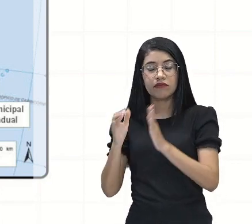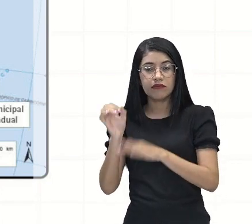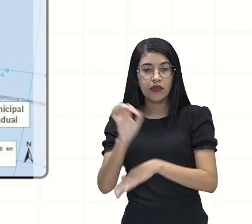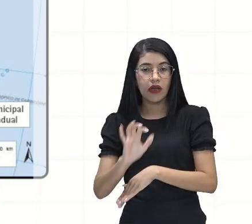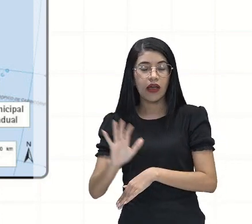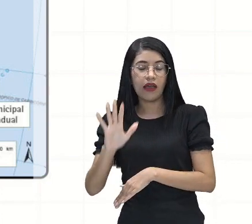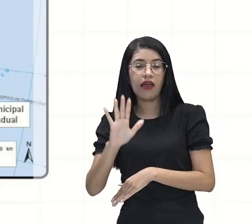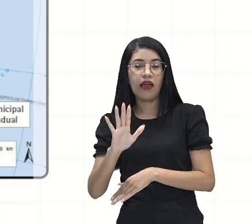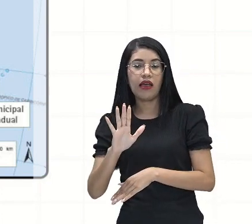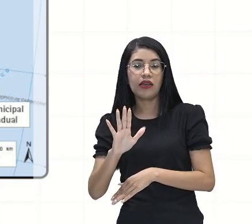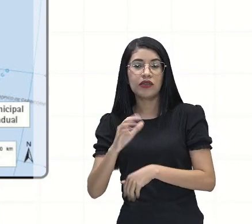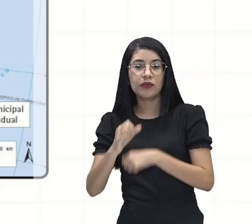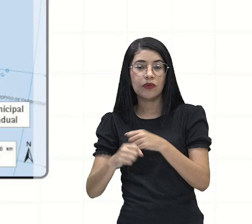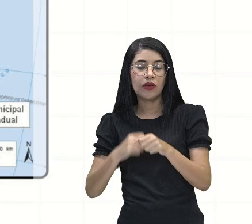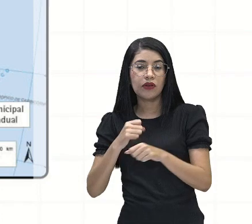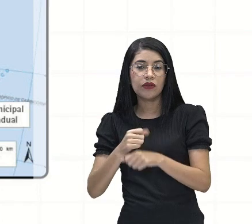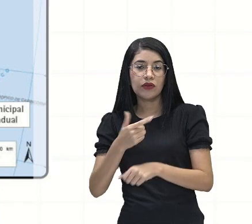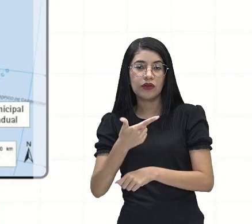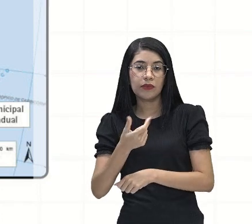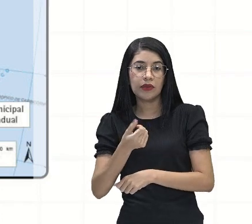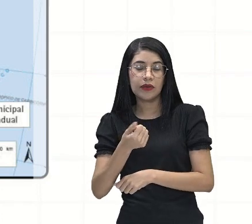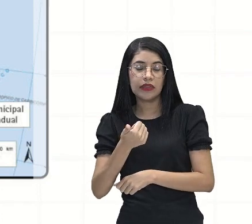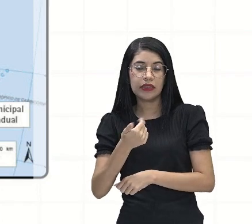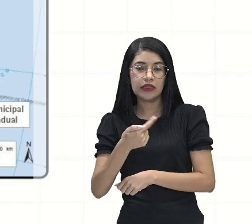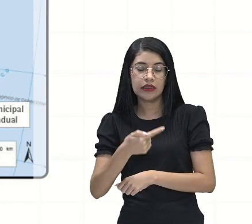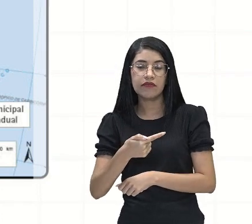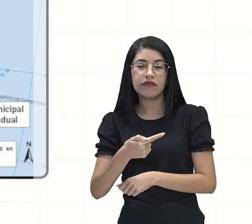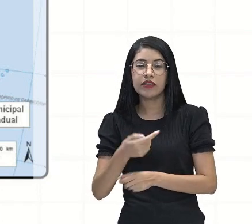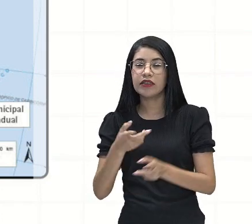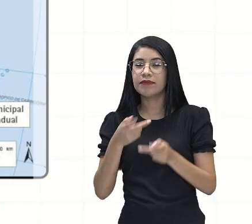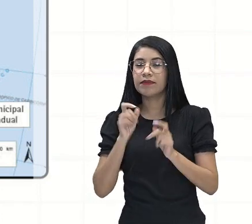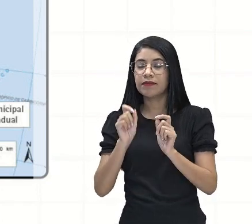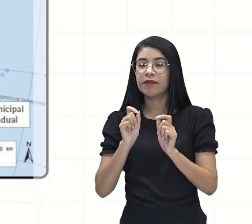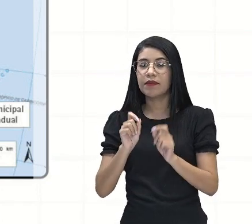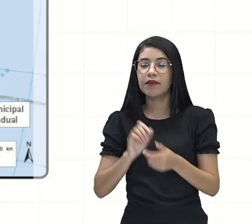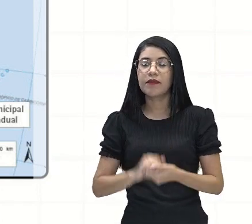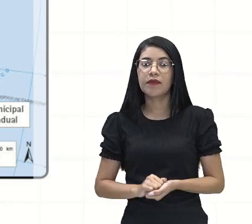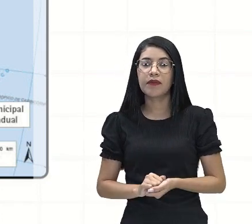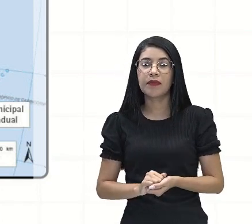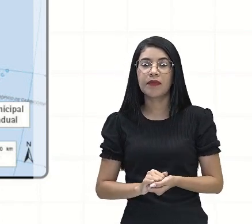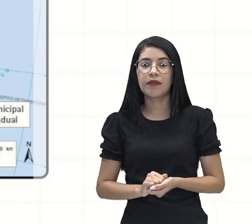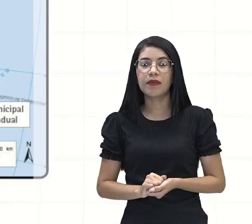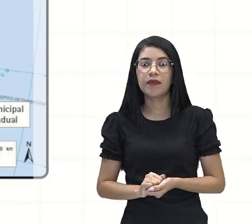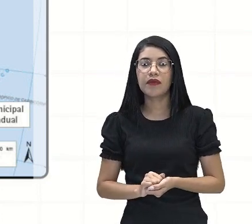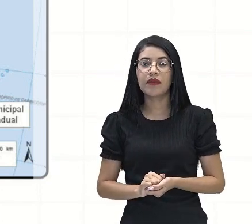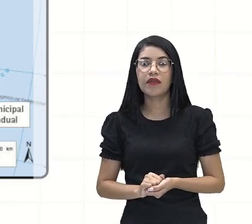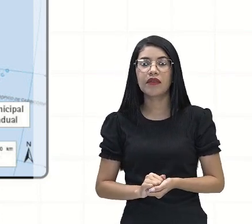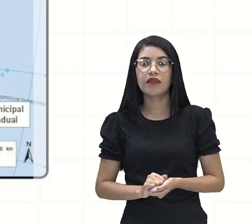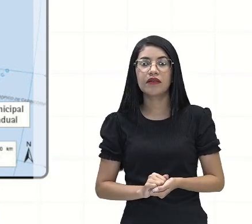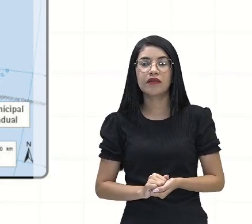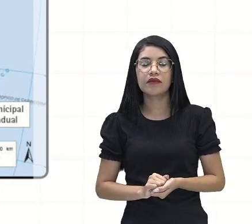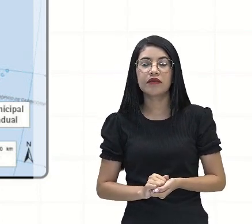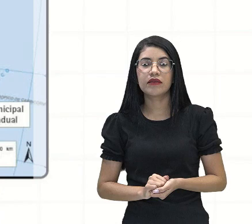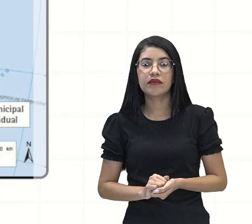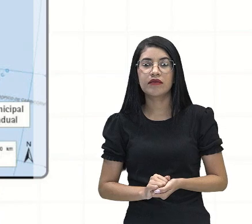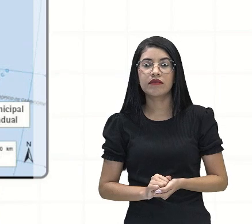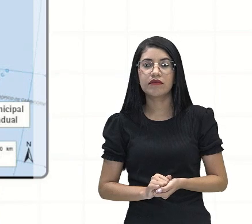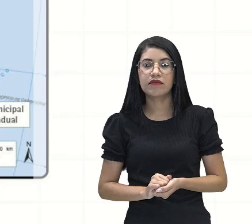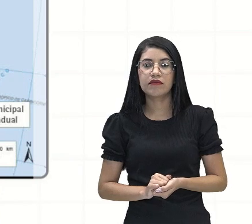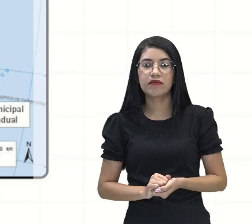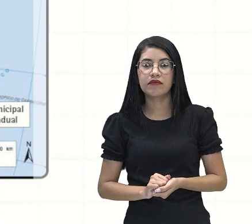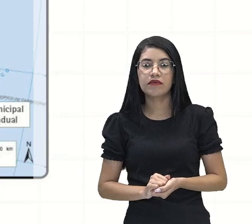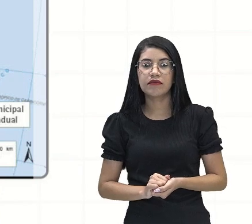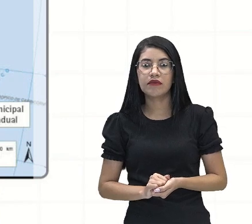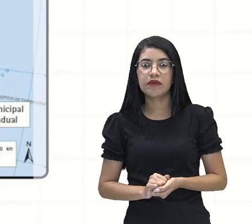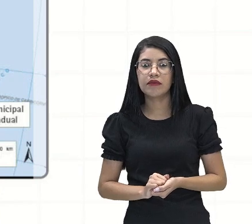de 2017 onde a gente vai ver que principalmente aqui eh comparando a gente